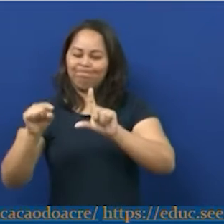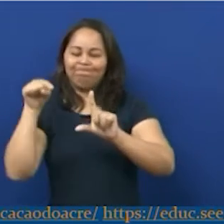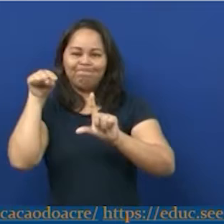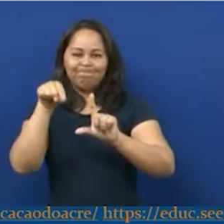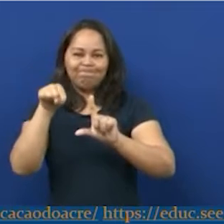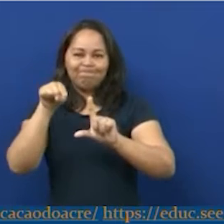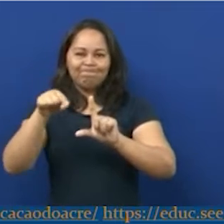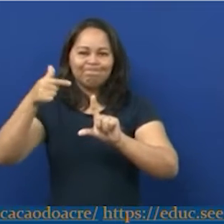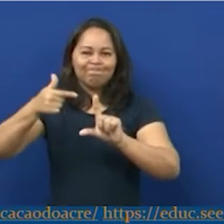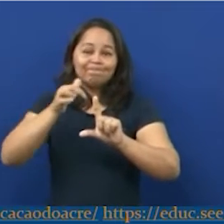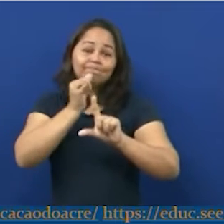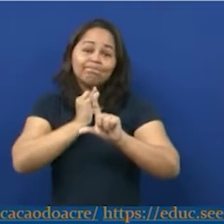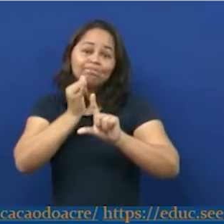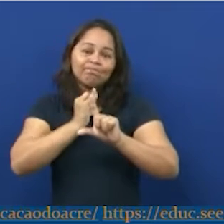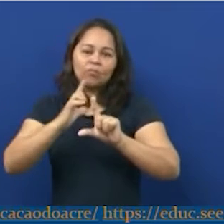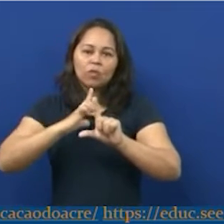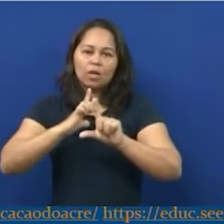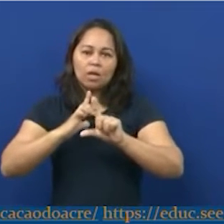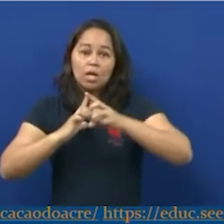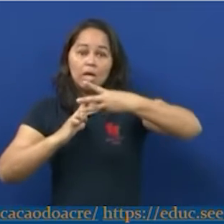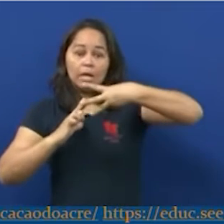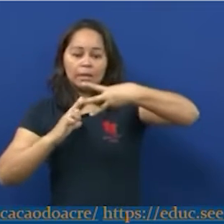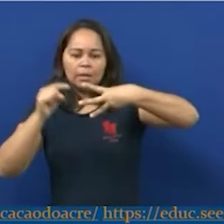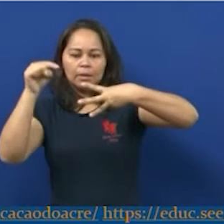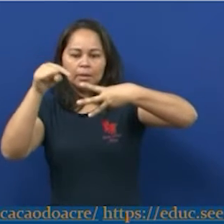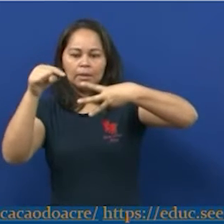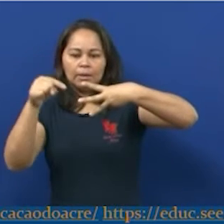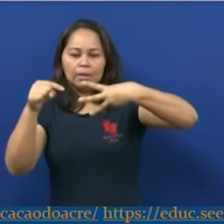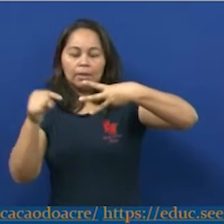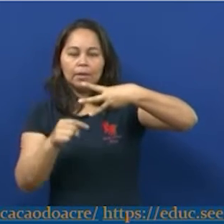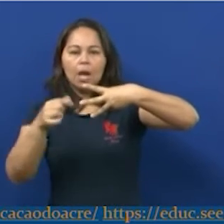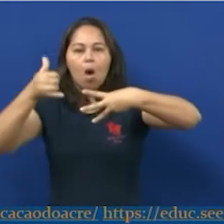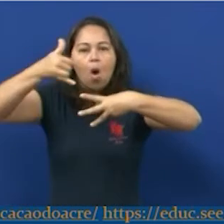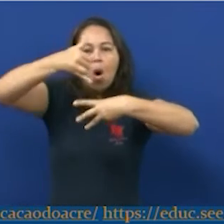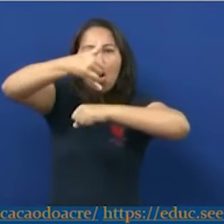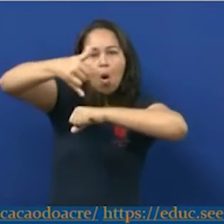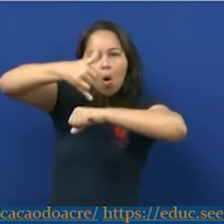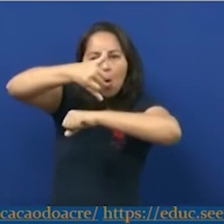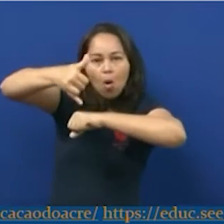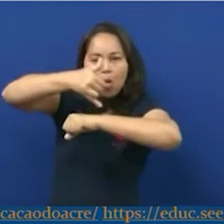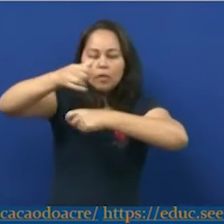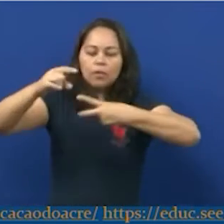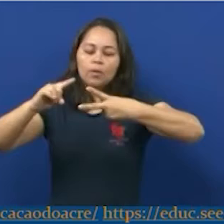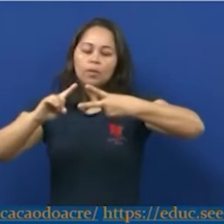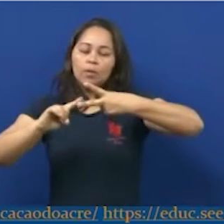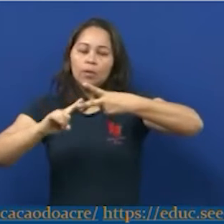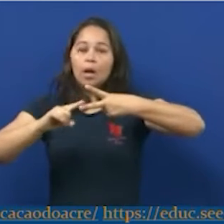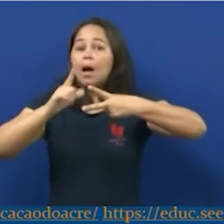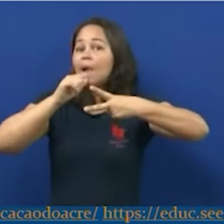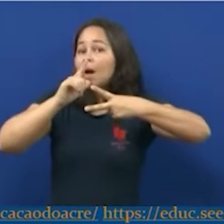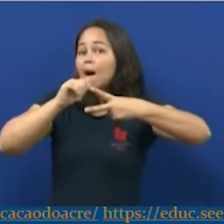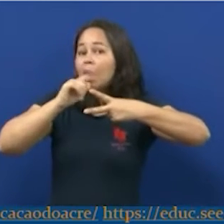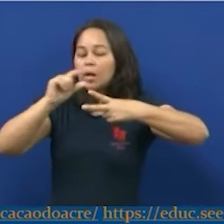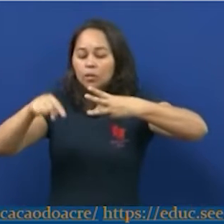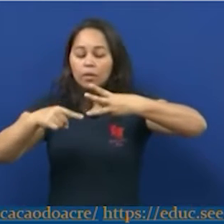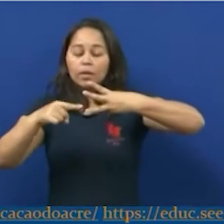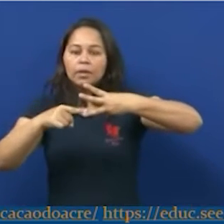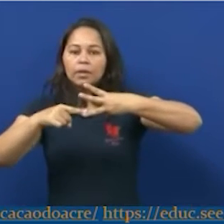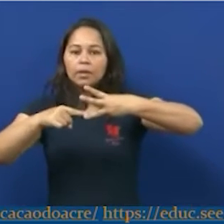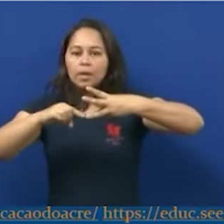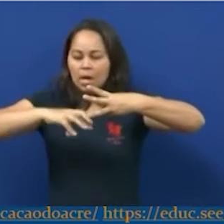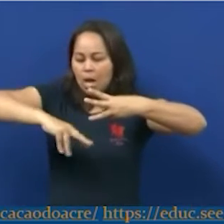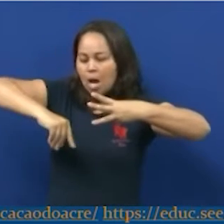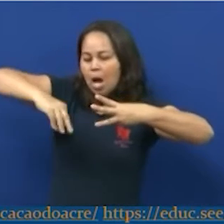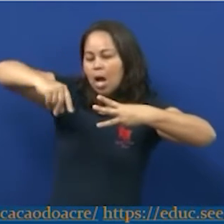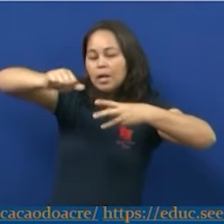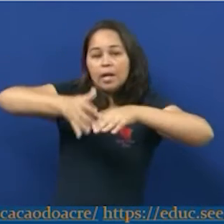observa que eu tenho um sistema formado por três componentes. Eu tenho o óleo, eu tenho a água e eu tenho também a areia.